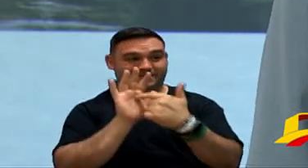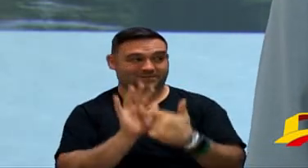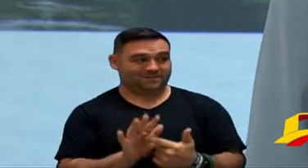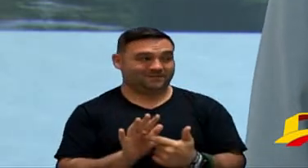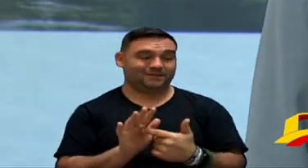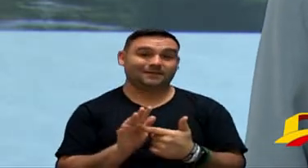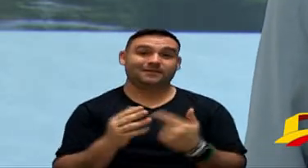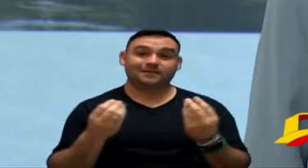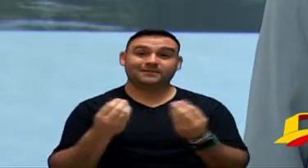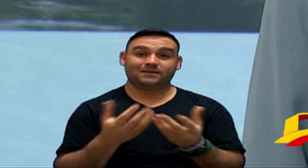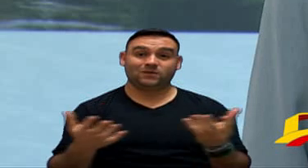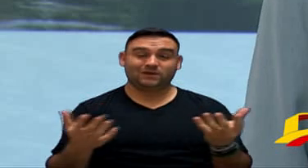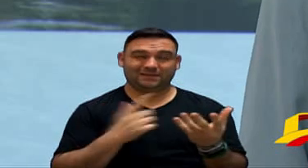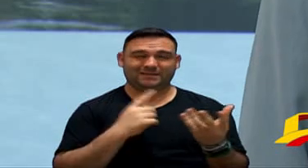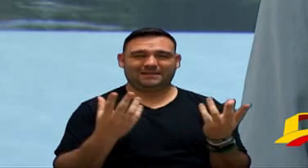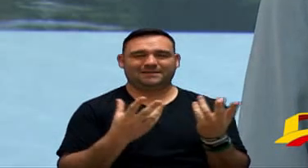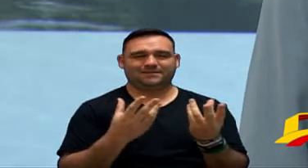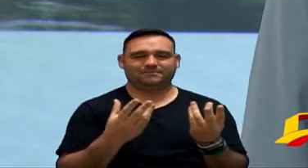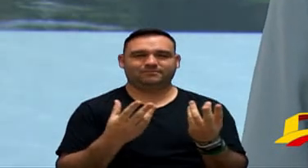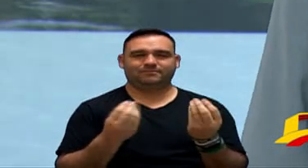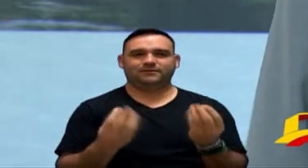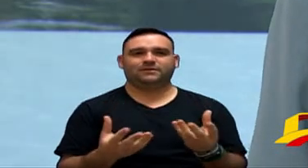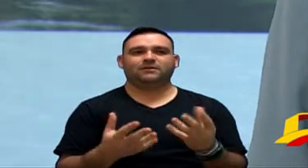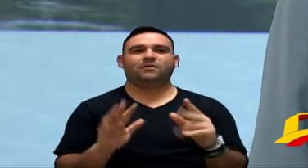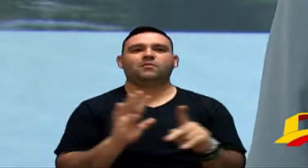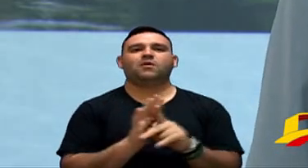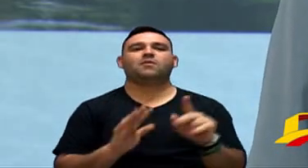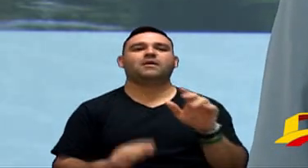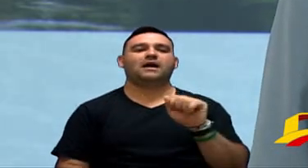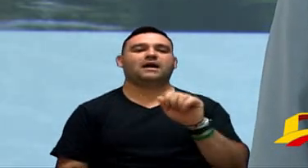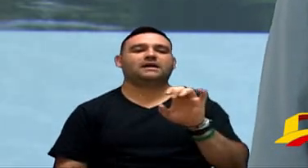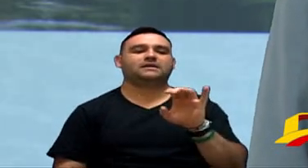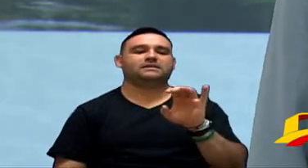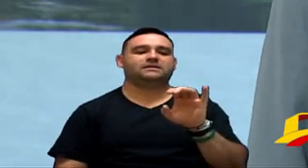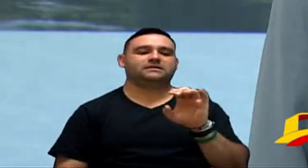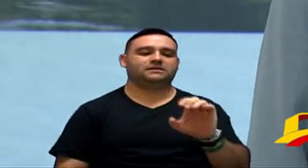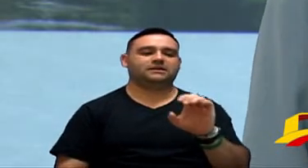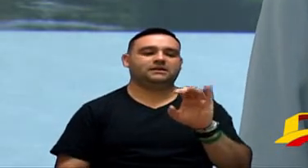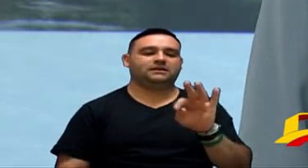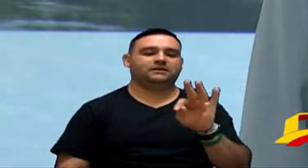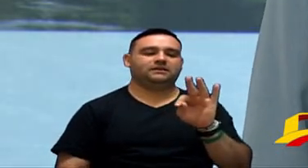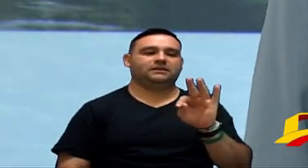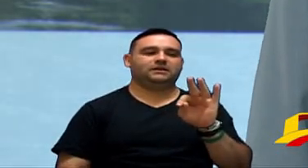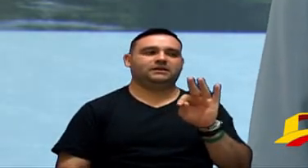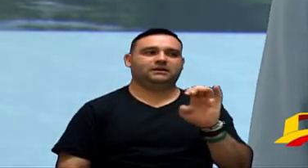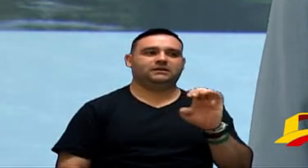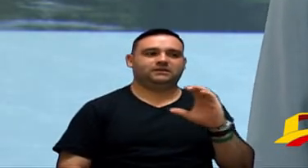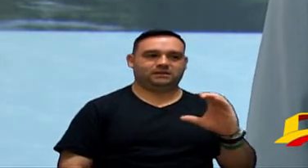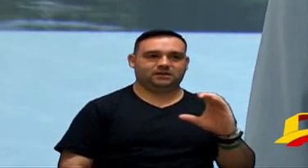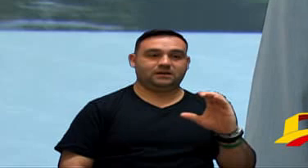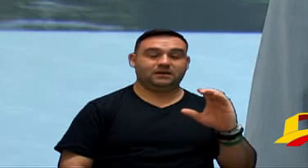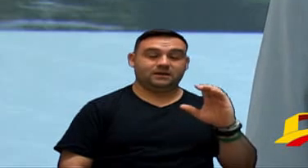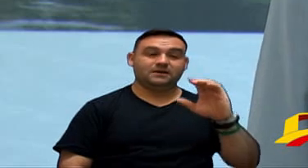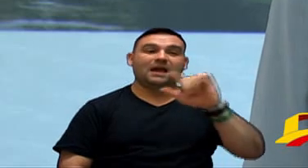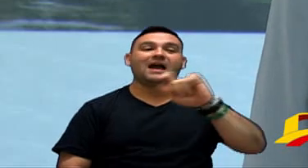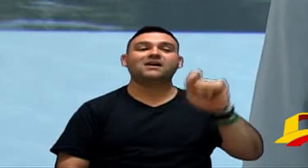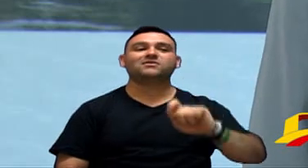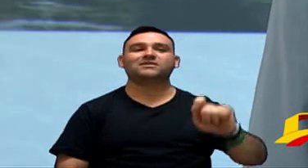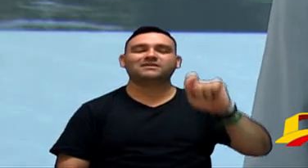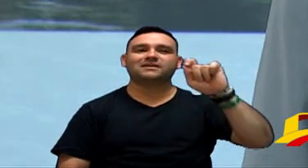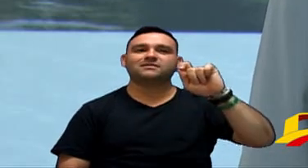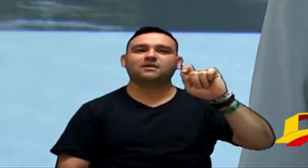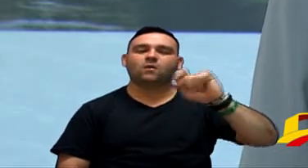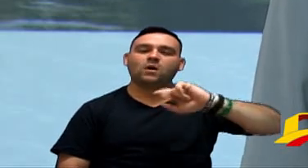gentilmente uma senha urgentemente cedido pela actc que é associação de Cultura tropeira de